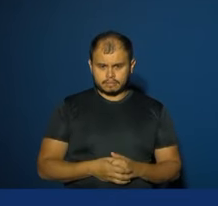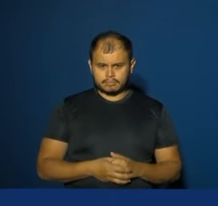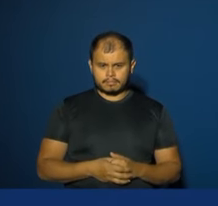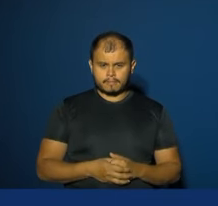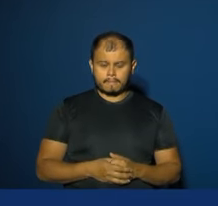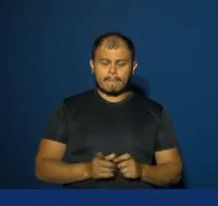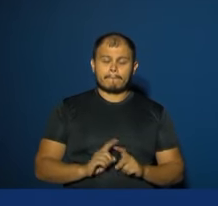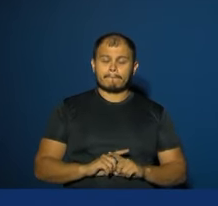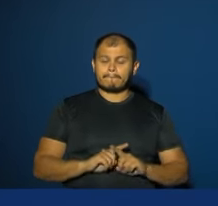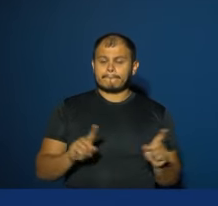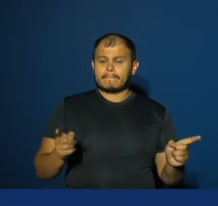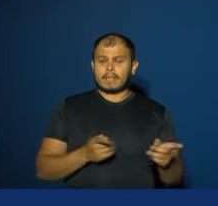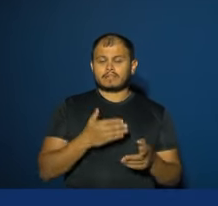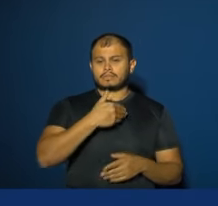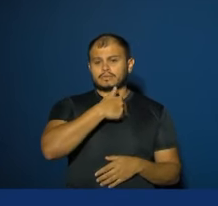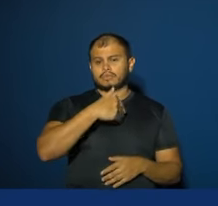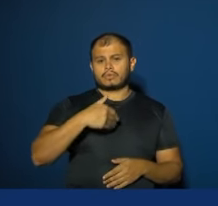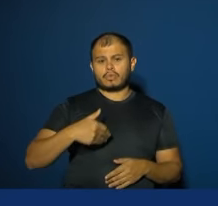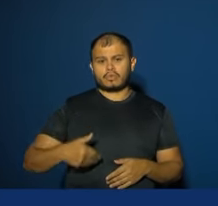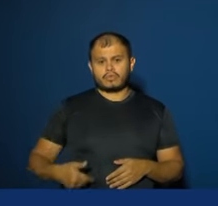só que o